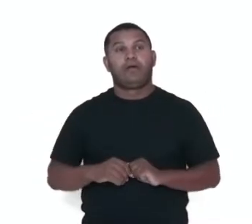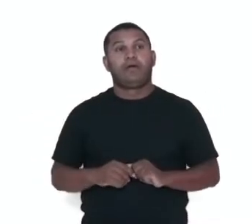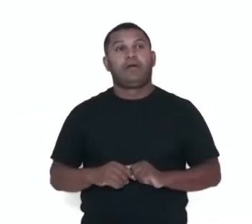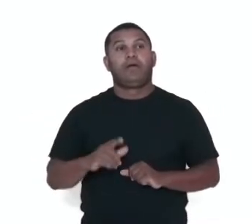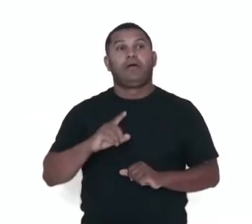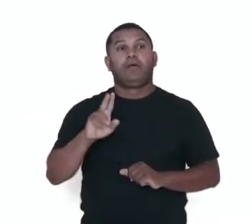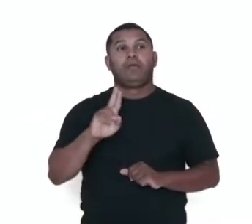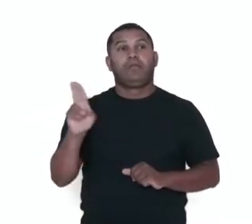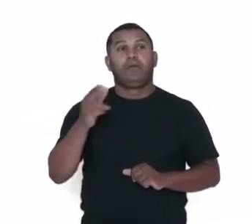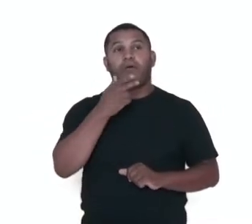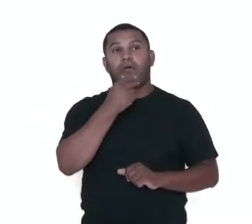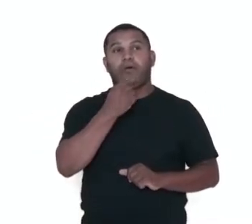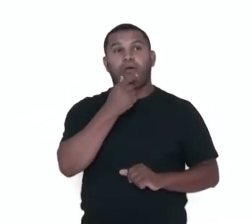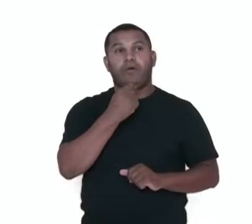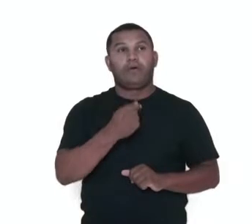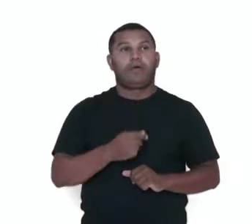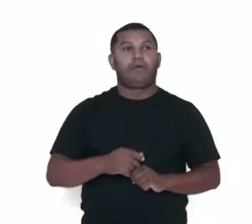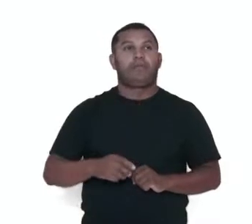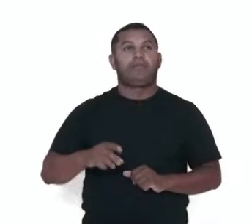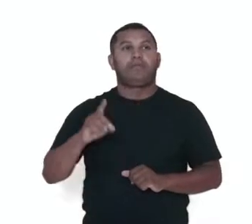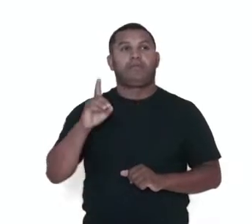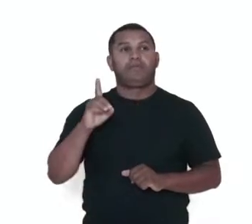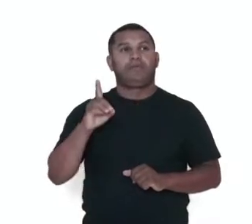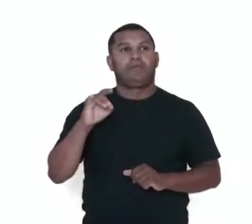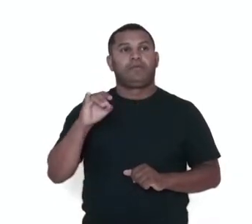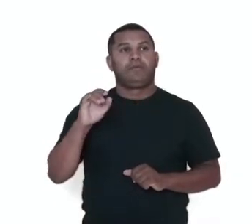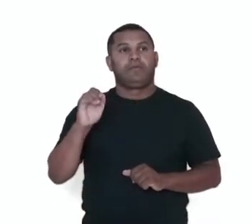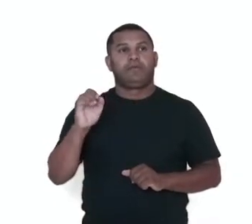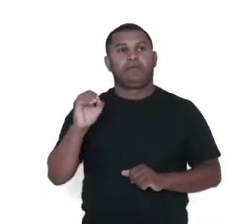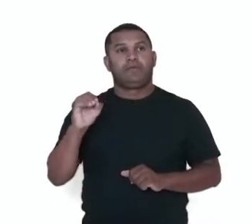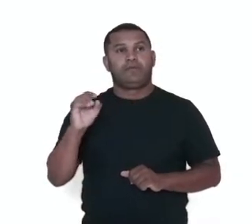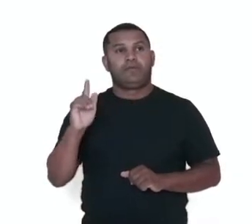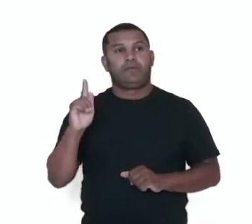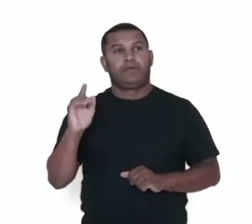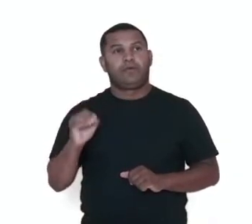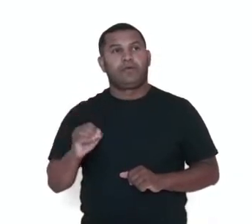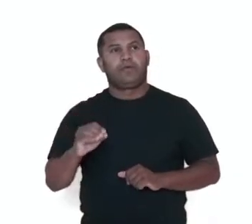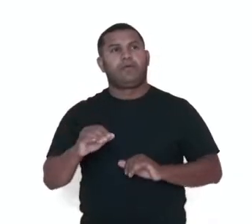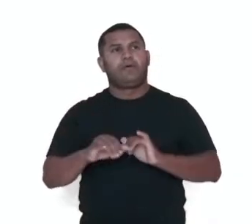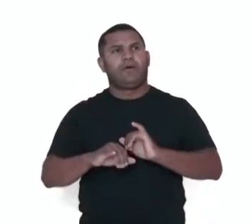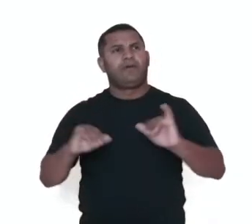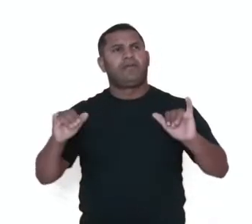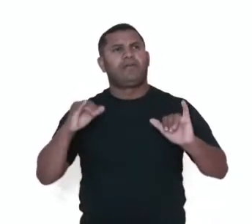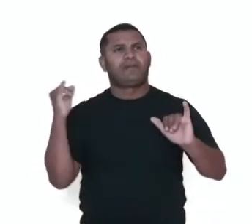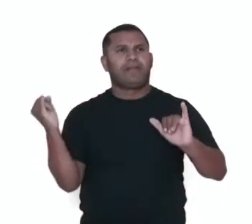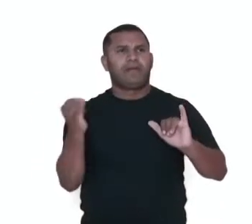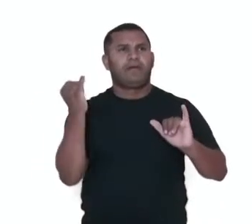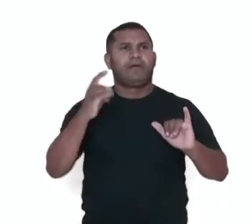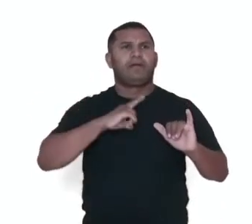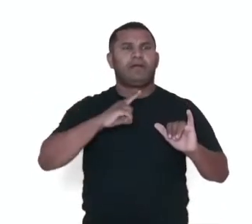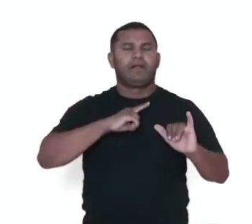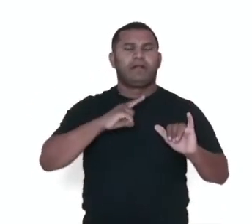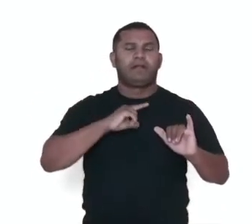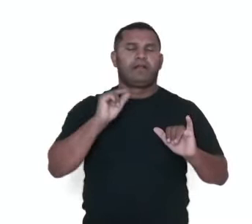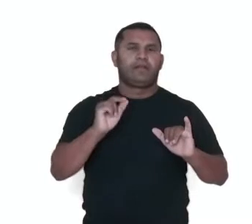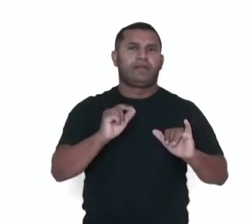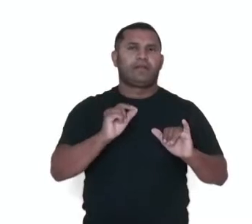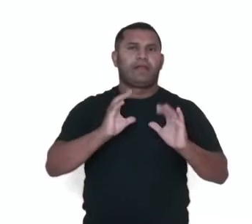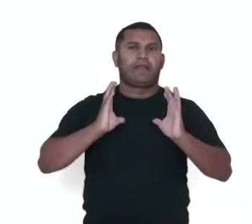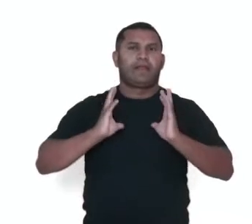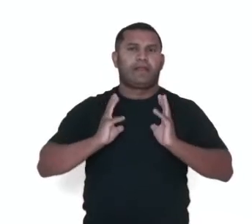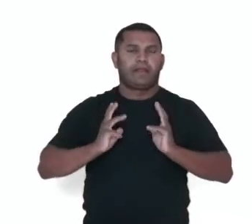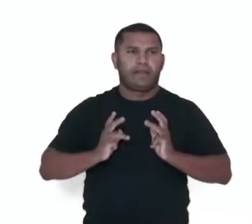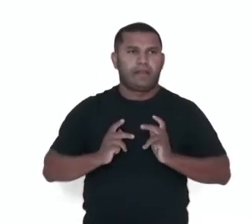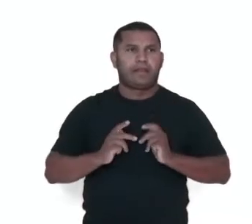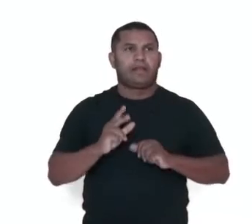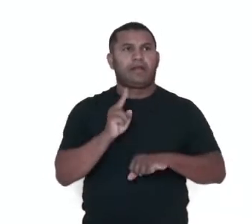Diogo McCord, destaca a importância da aprovação do novo marco regulatório para os brasileiros